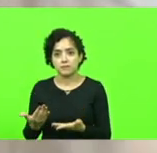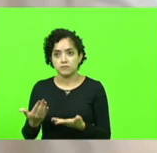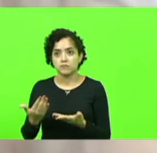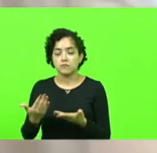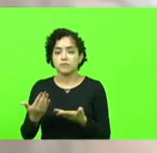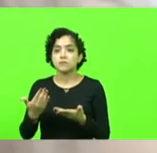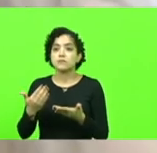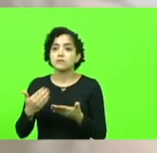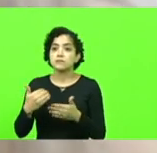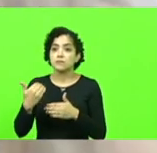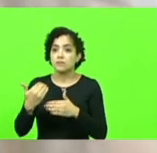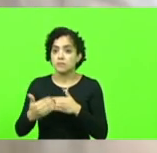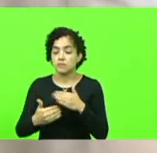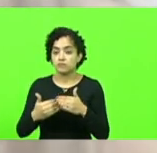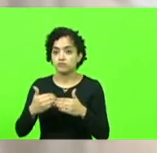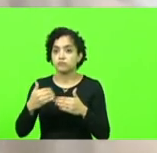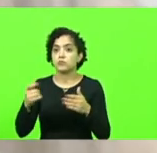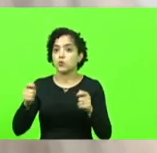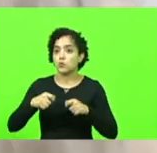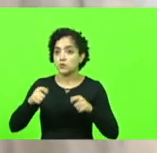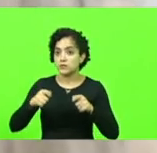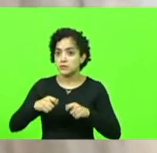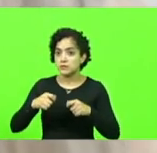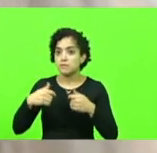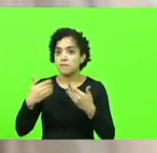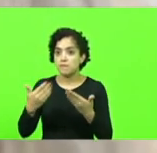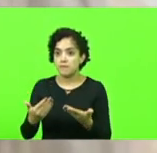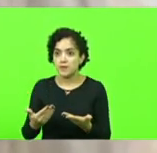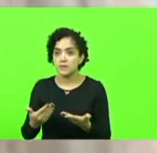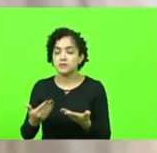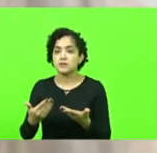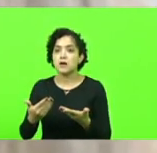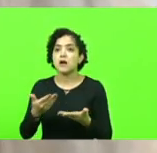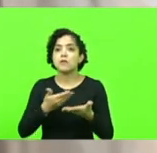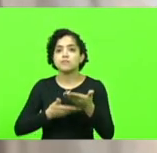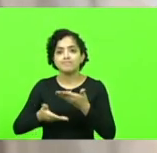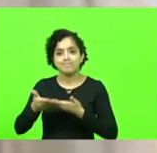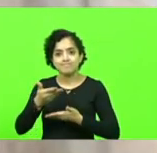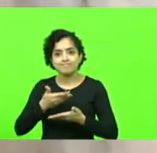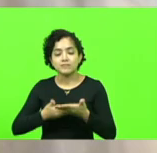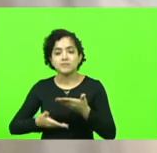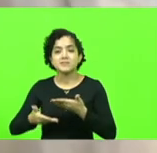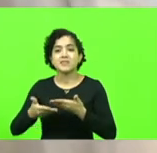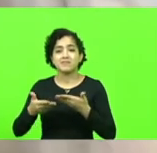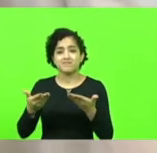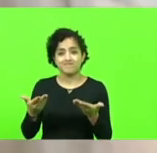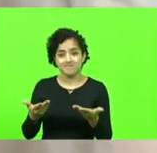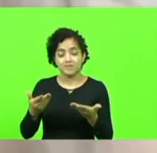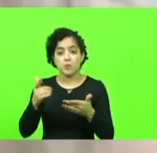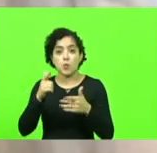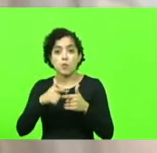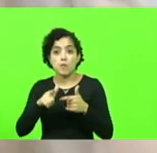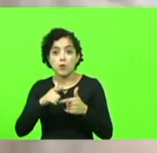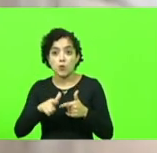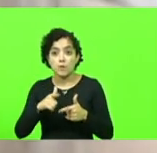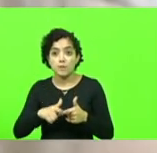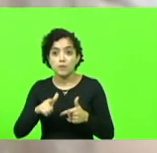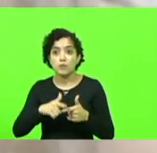que tenham desempenho ou uma convivência afetada por problemas